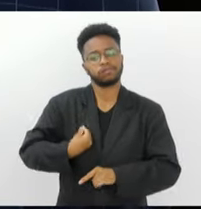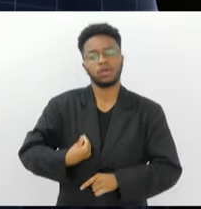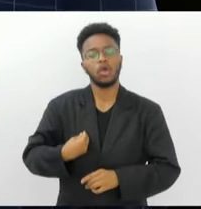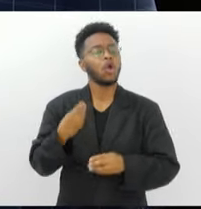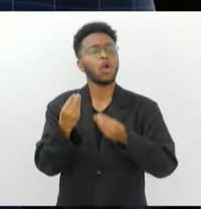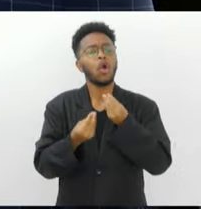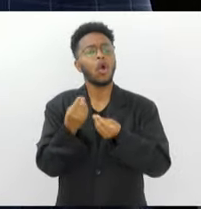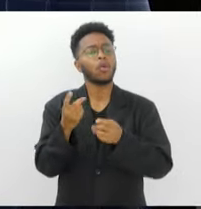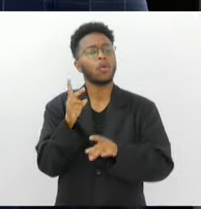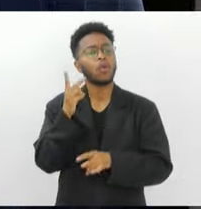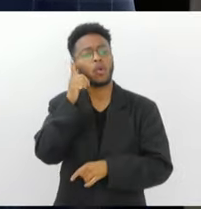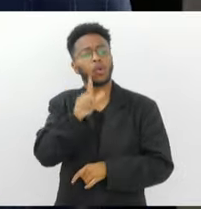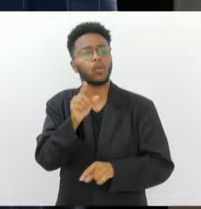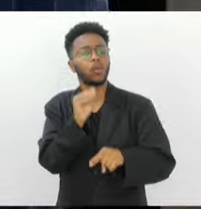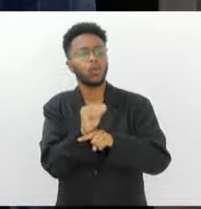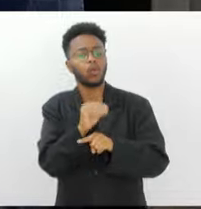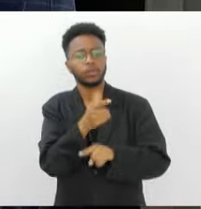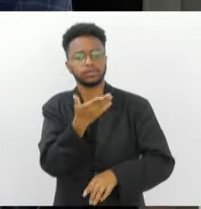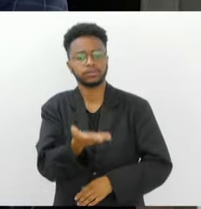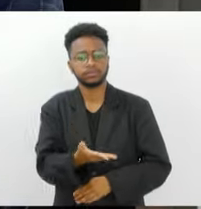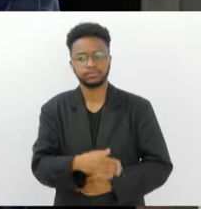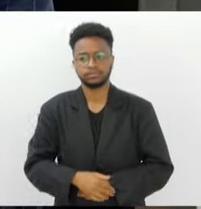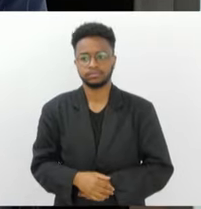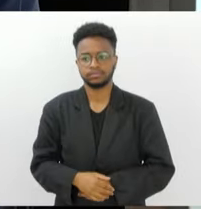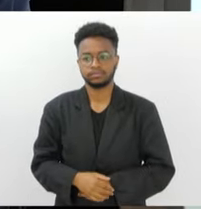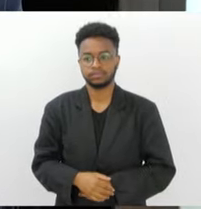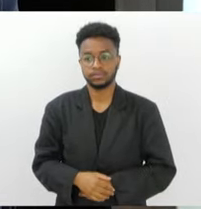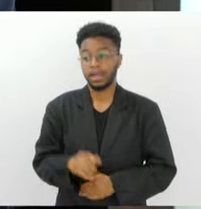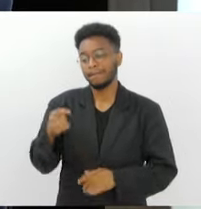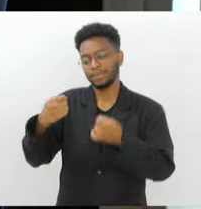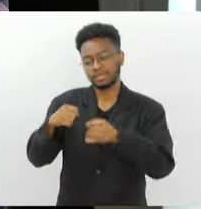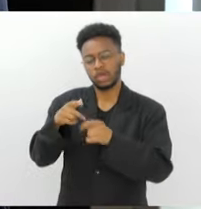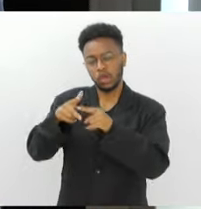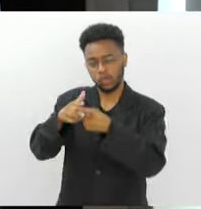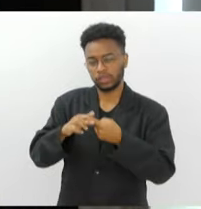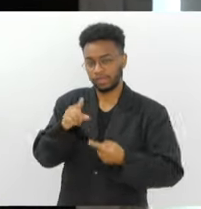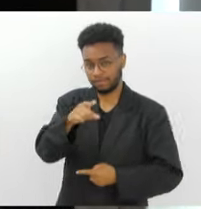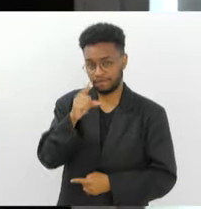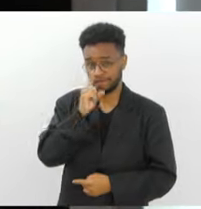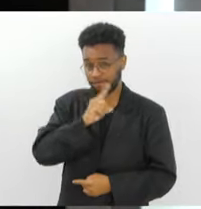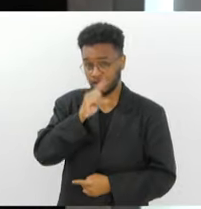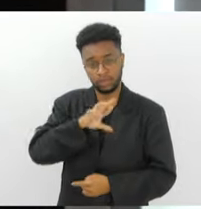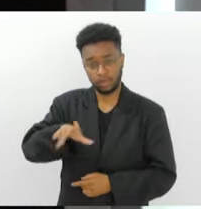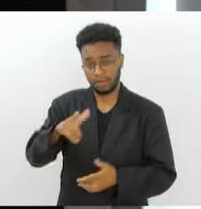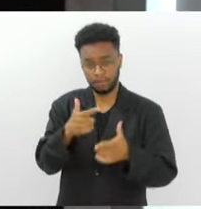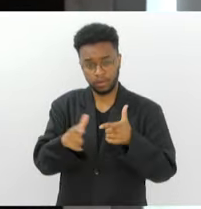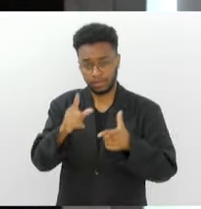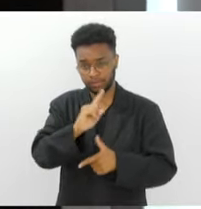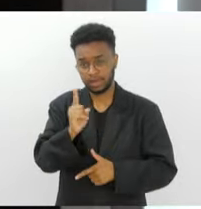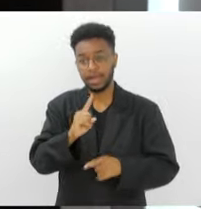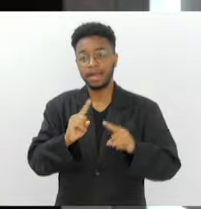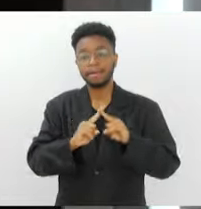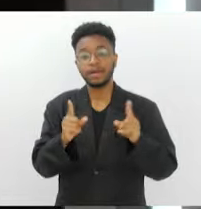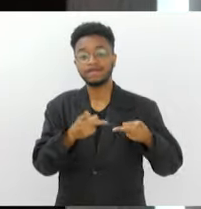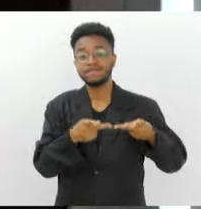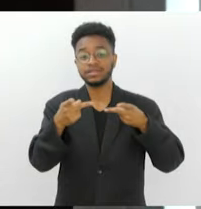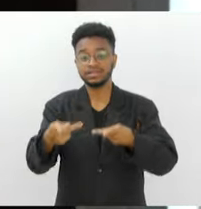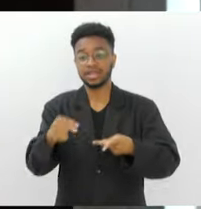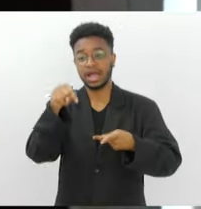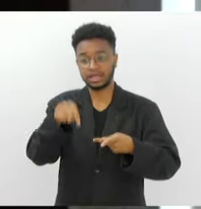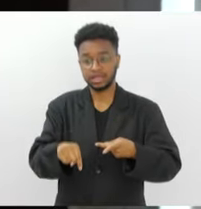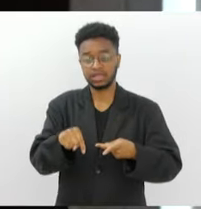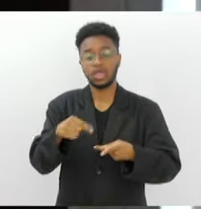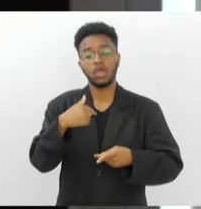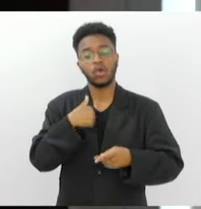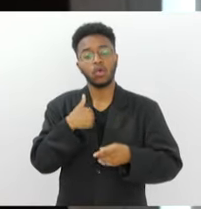que se mantém a Biblioteca Nacional? Vamos ter que reparar o seu erro, a sua falha, que não é problemática, mas dá tempo, fazendo uma bela visita guiada, assim como eu